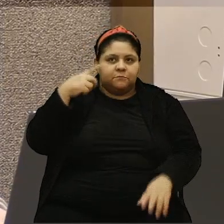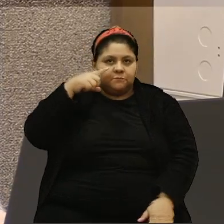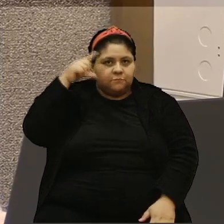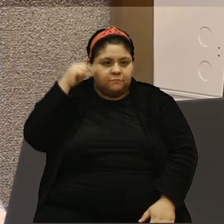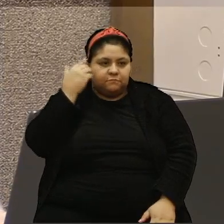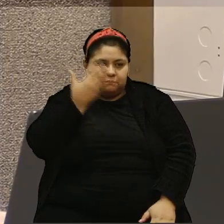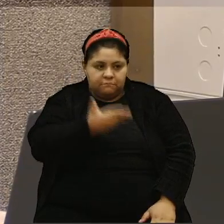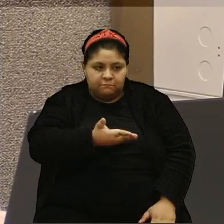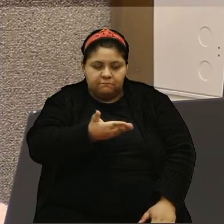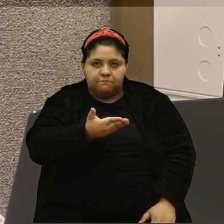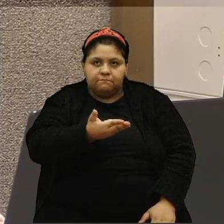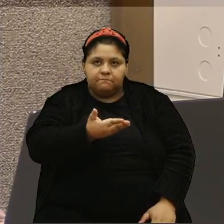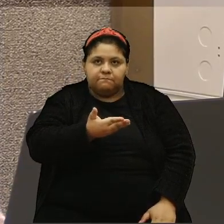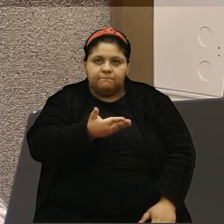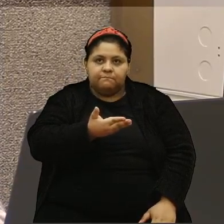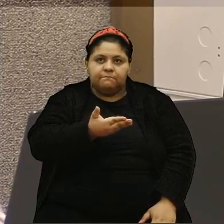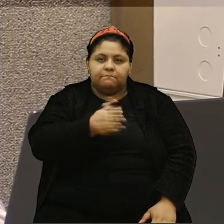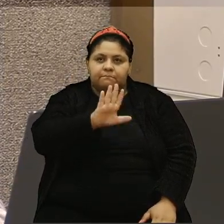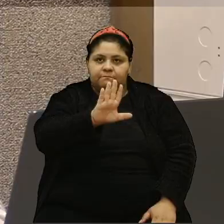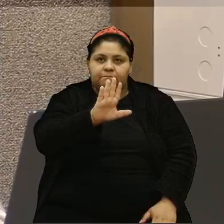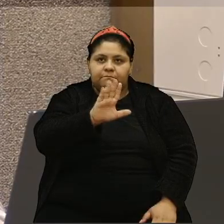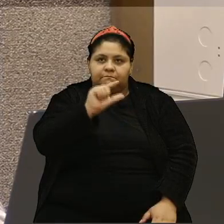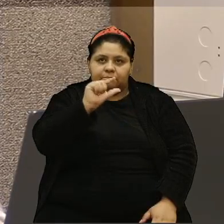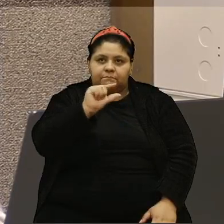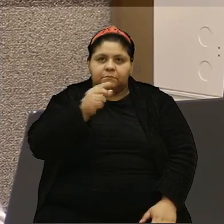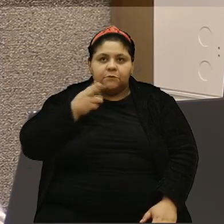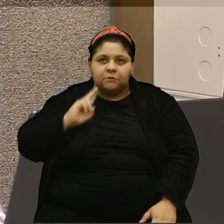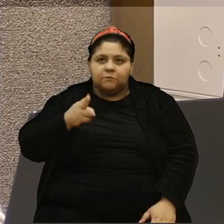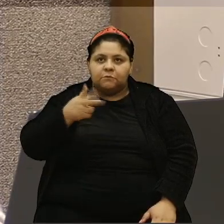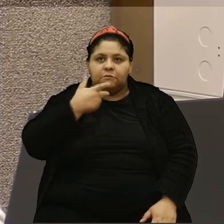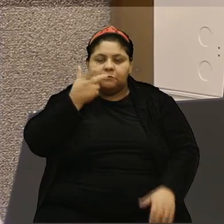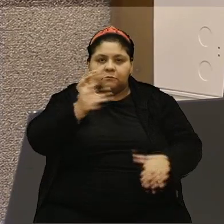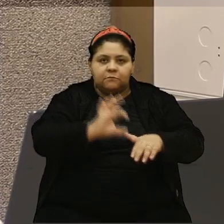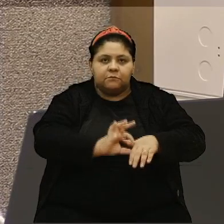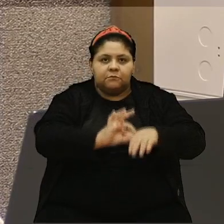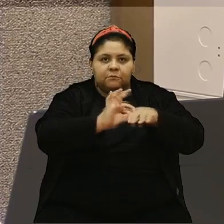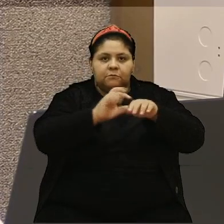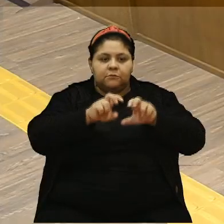vamos colocar o problema do Serrano, Só um Capivari. minutinho, vereador. Segue em declaração de líder